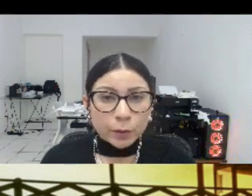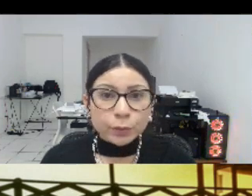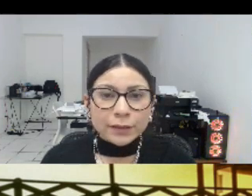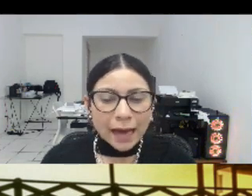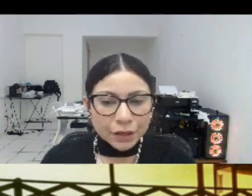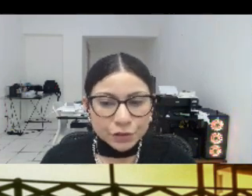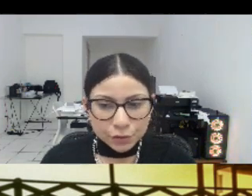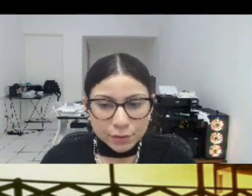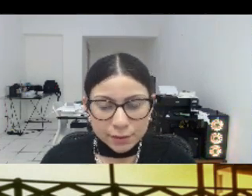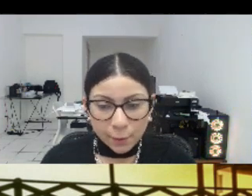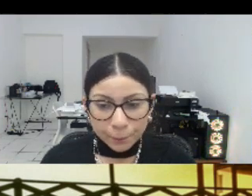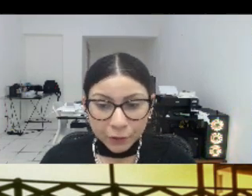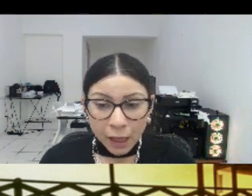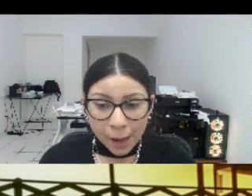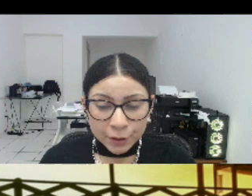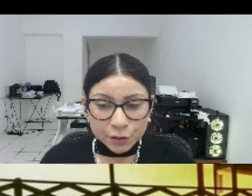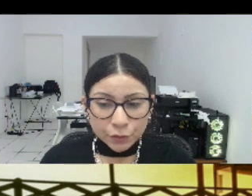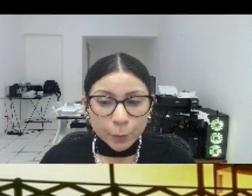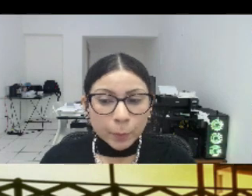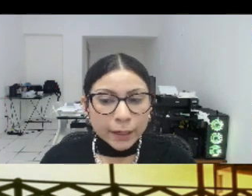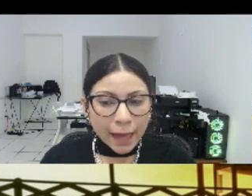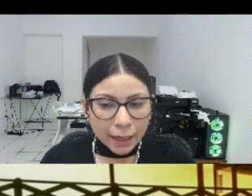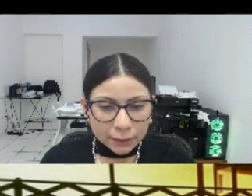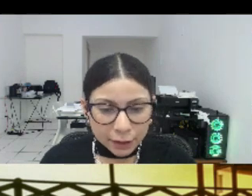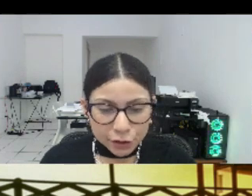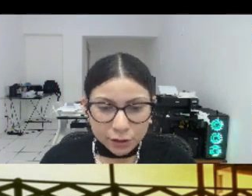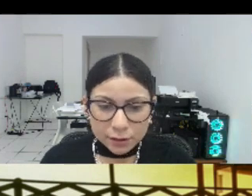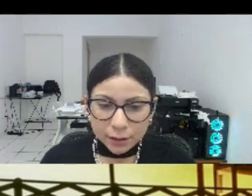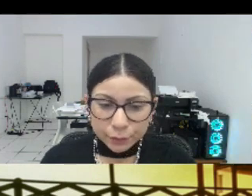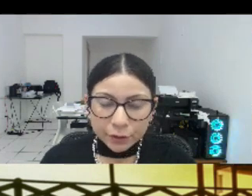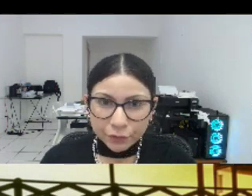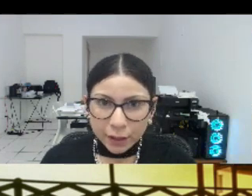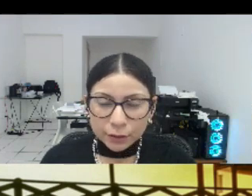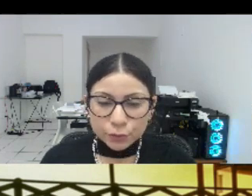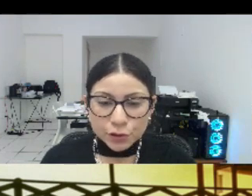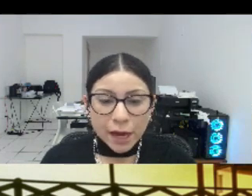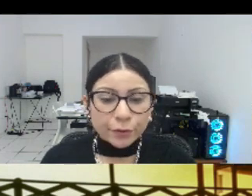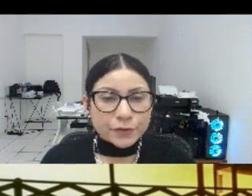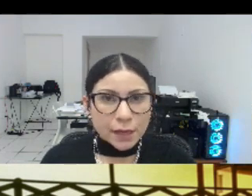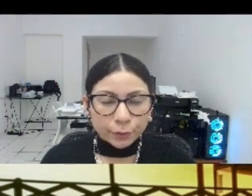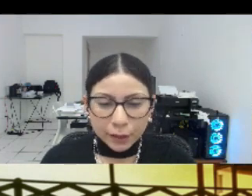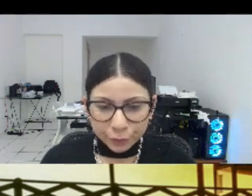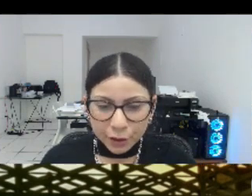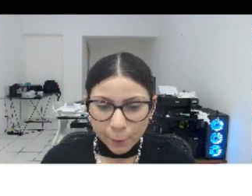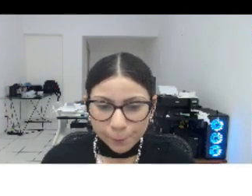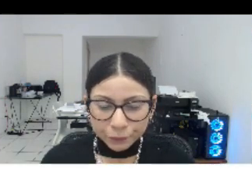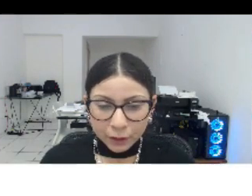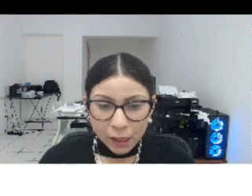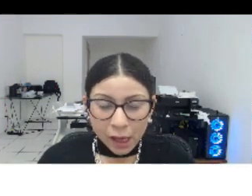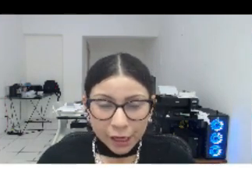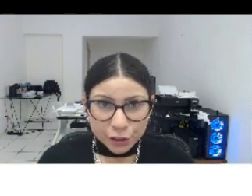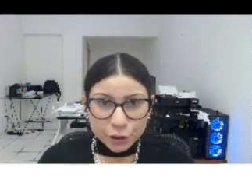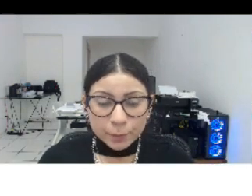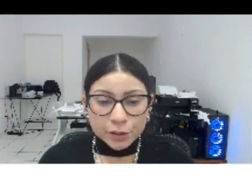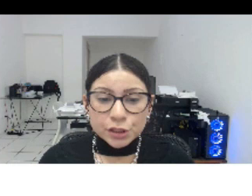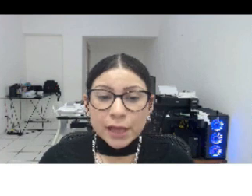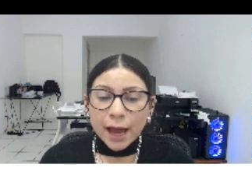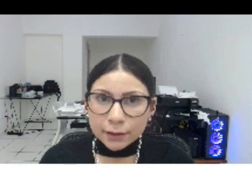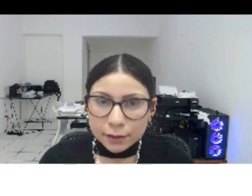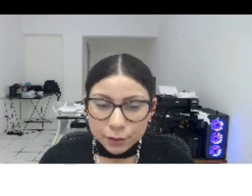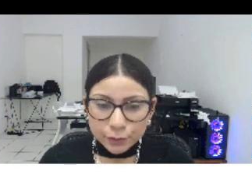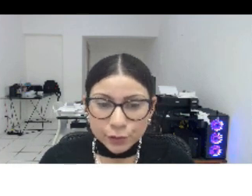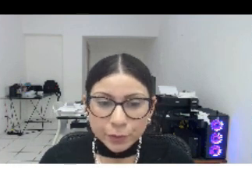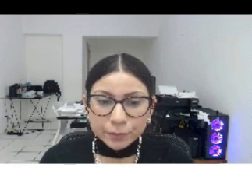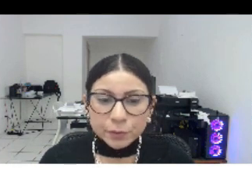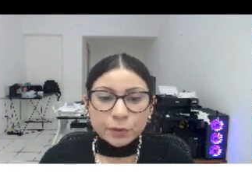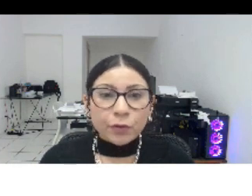concurso público da instituição. A medida foi publicada nesta segunda-feira no Diário Oficial da União. A gente também